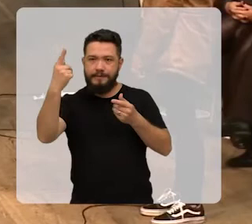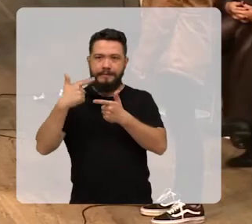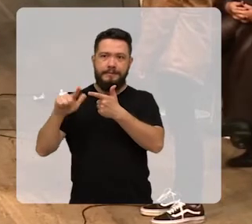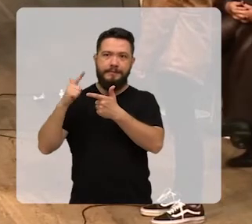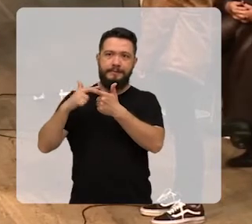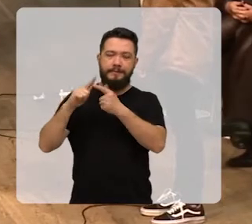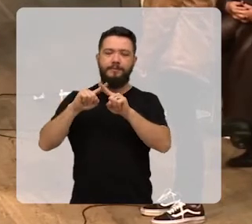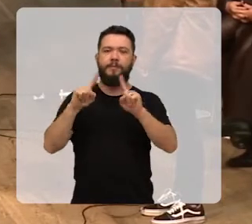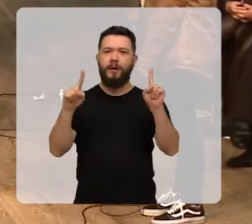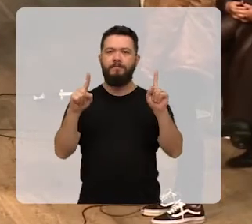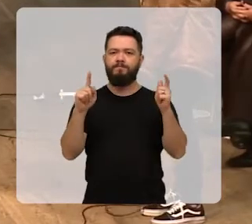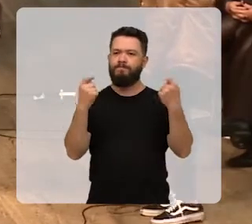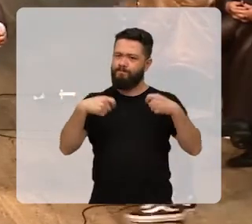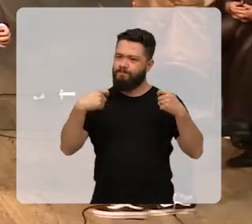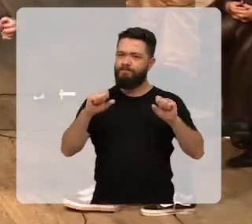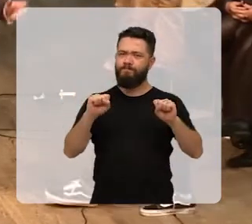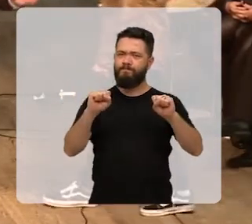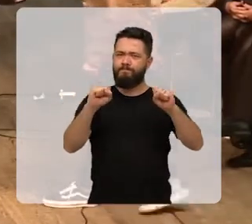anos